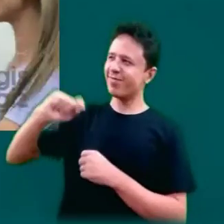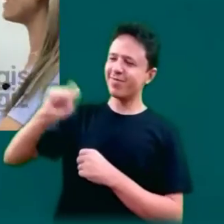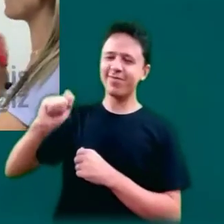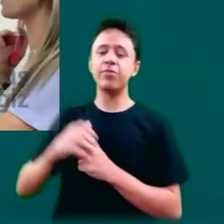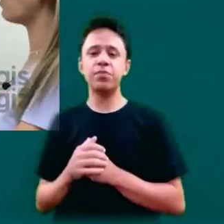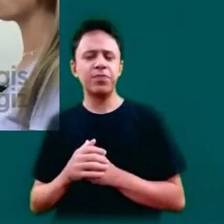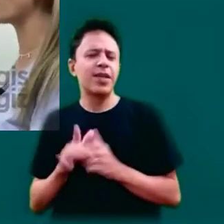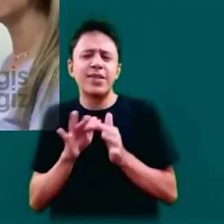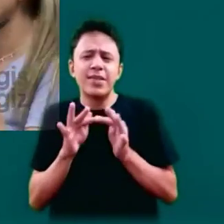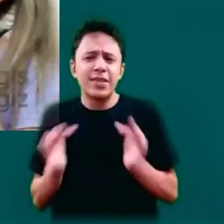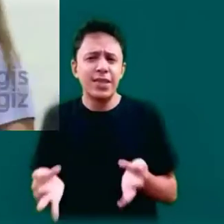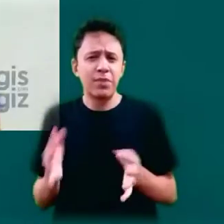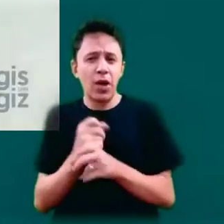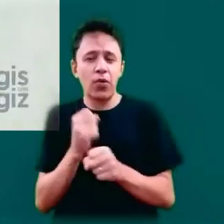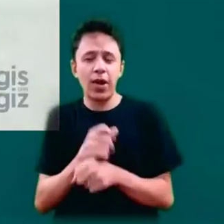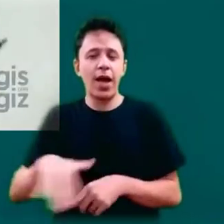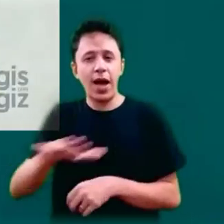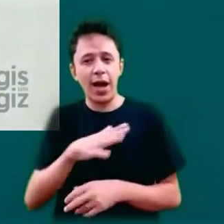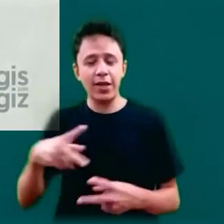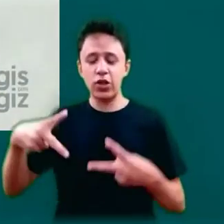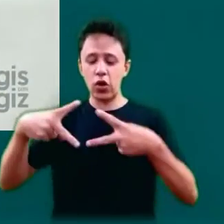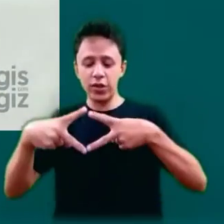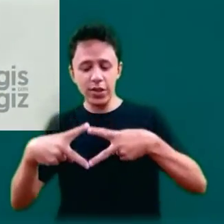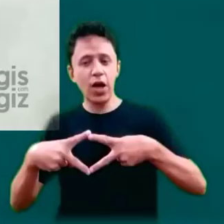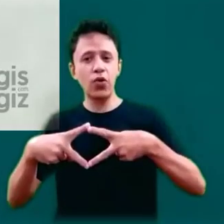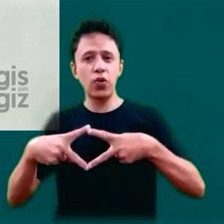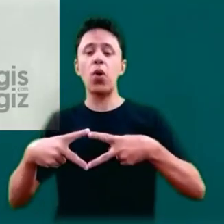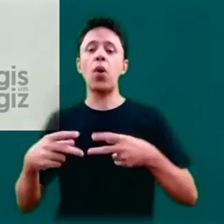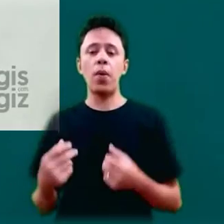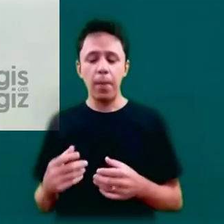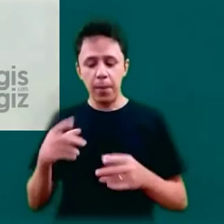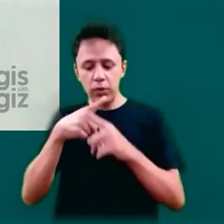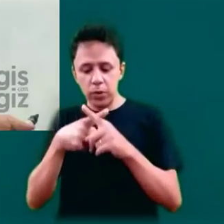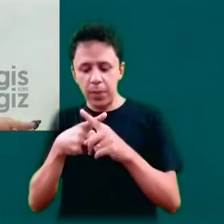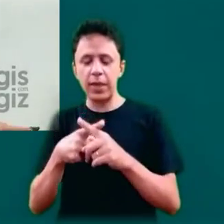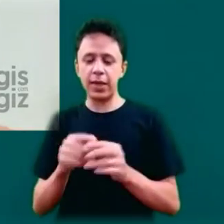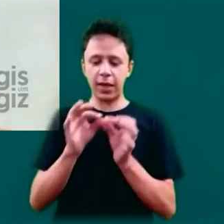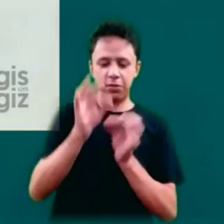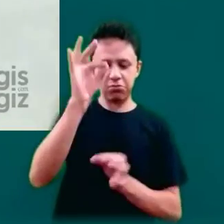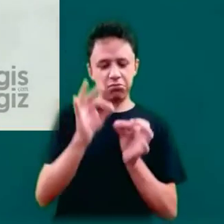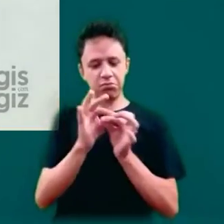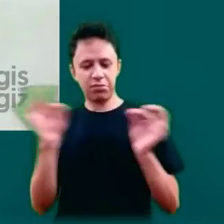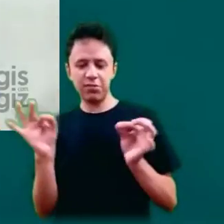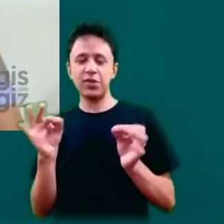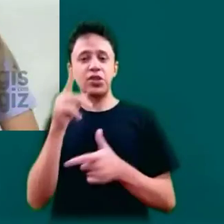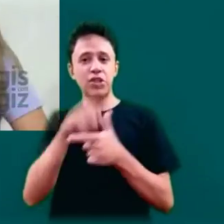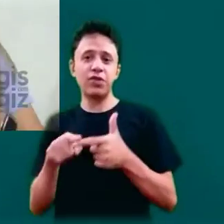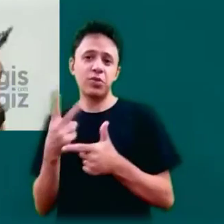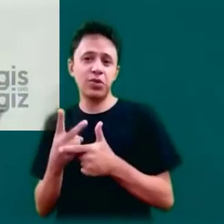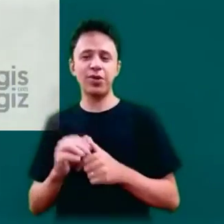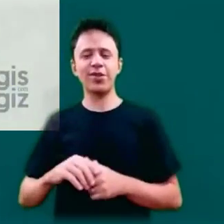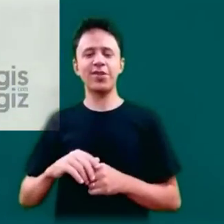como é simples de calcular a área de losango? Só multiplicar as duas diagonais e dividir por 2. Então eu espero que